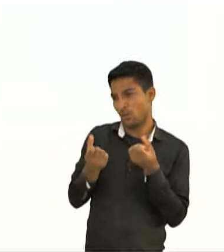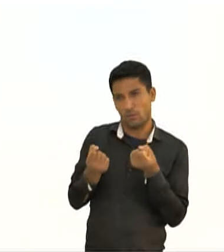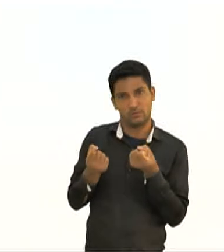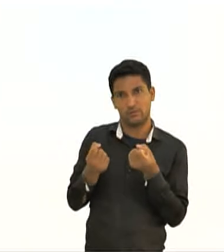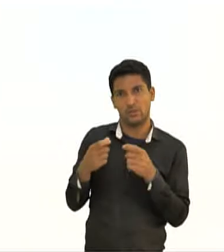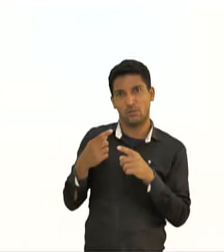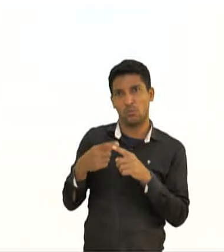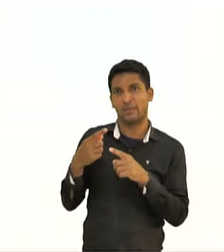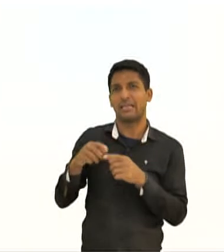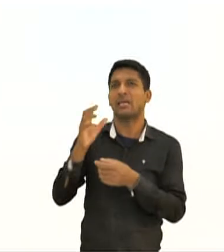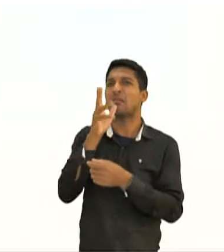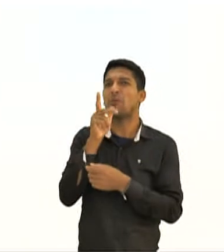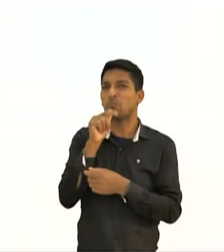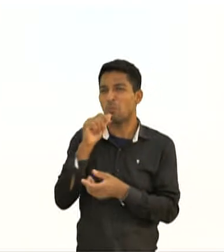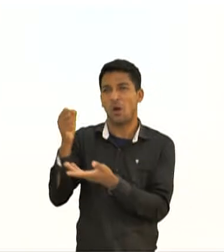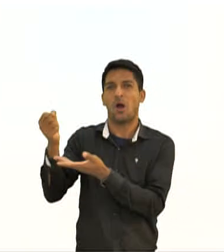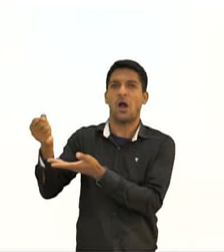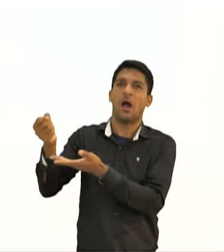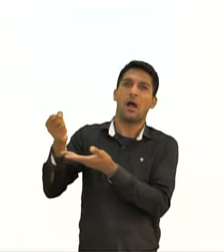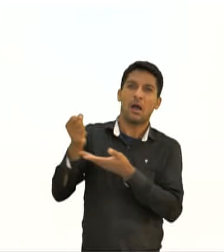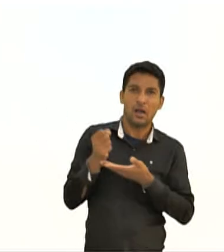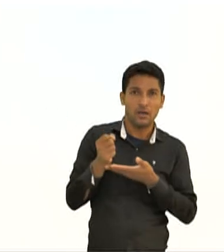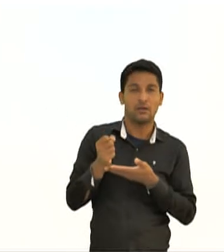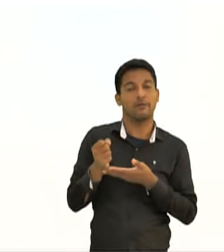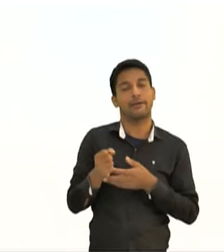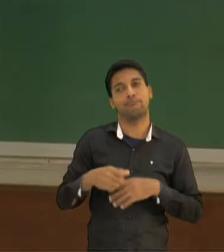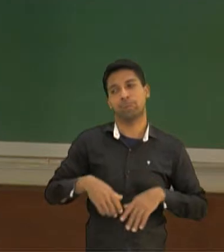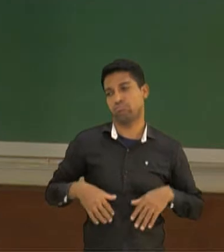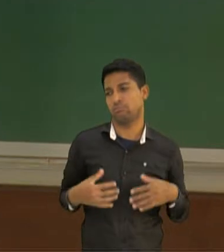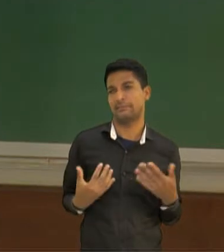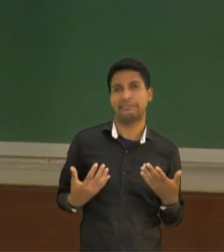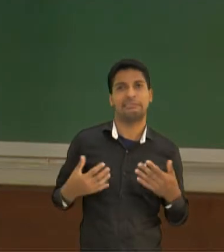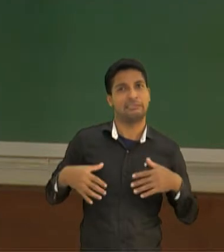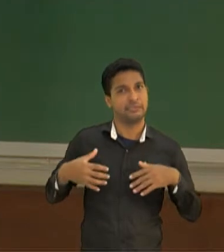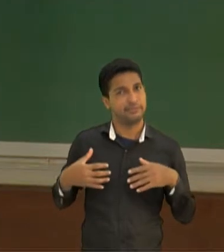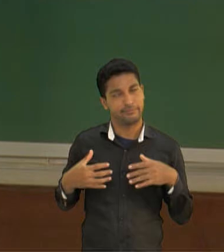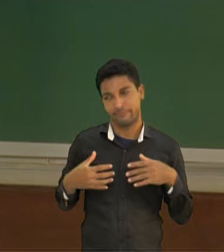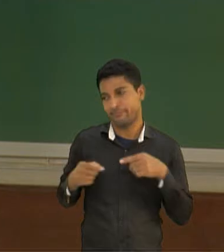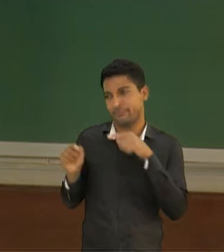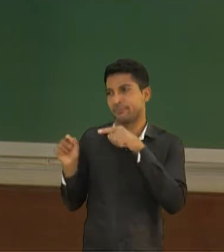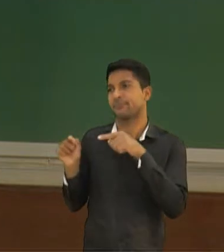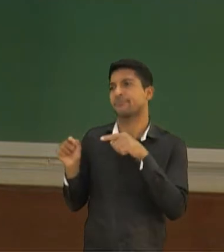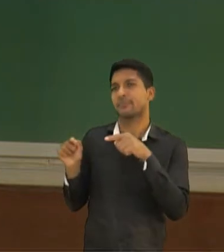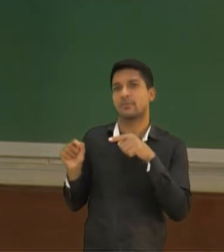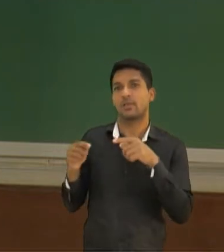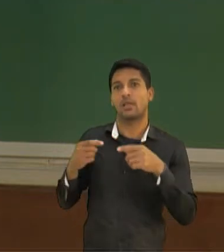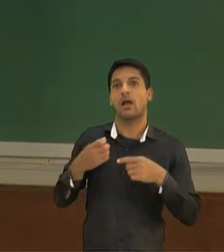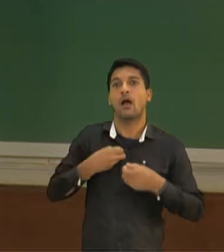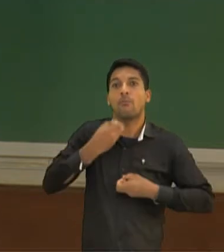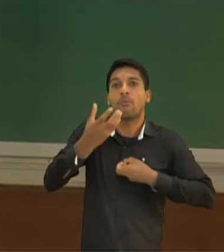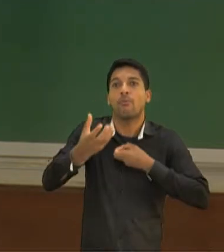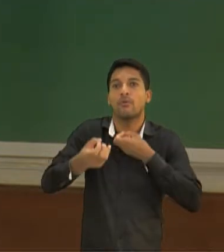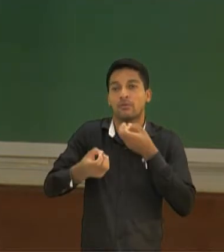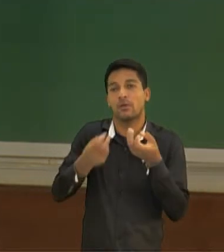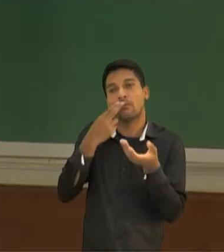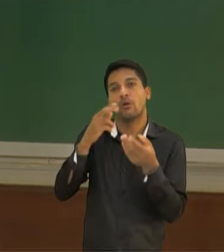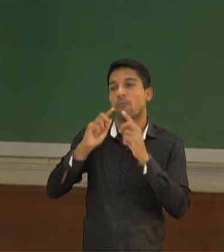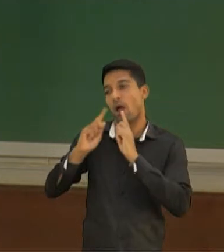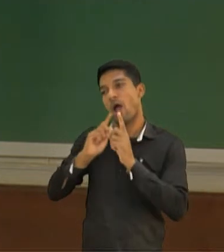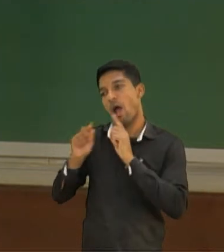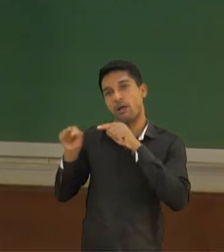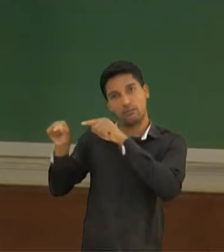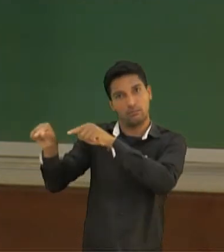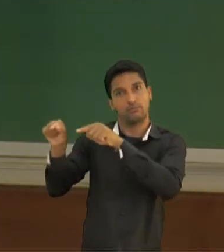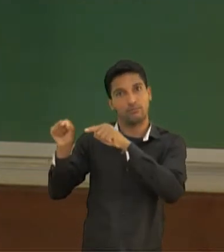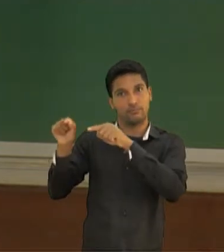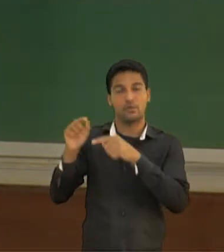forma de entrega, né? Então a pessoa está ali indignada com uma situação que aconteceu, então ela está expressando a irresignação,